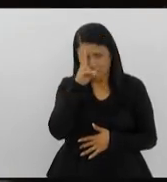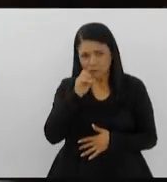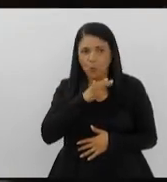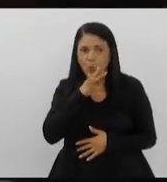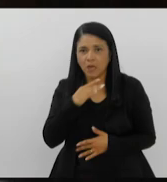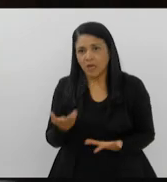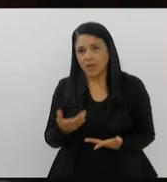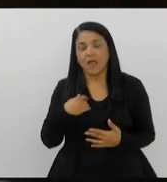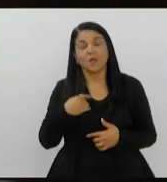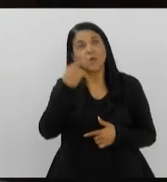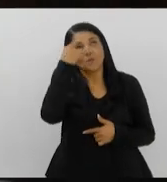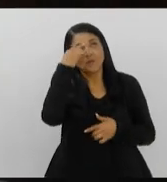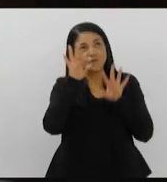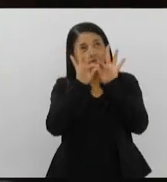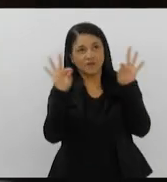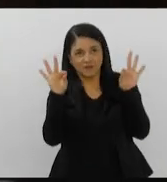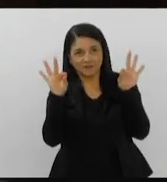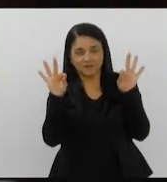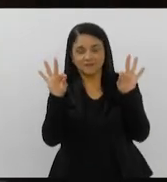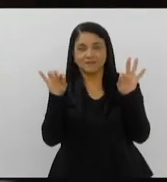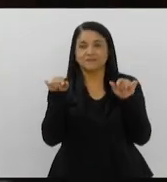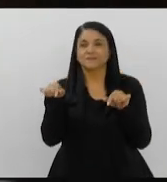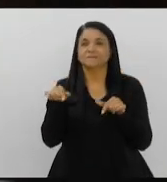seguinte frase quando eu lembro